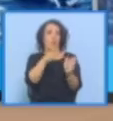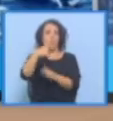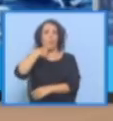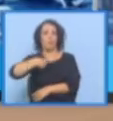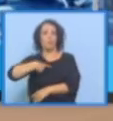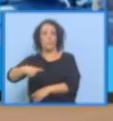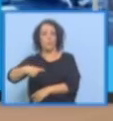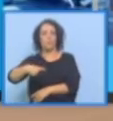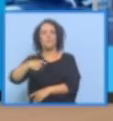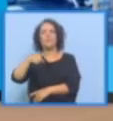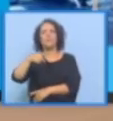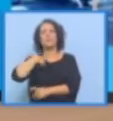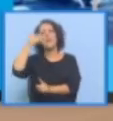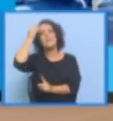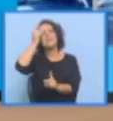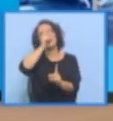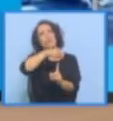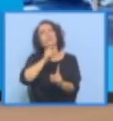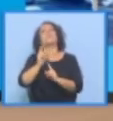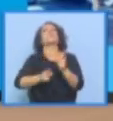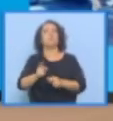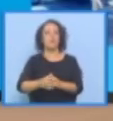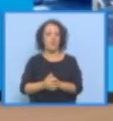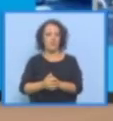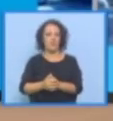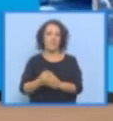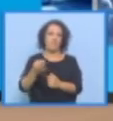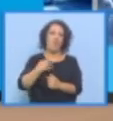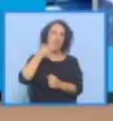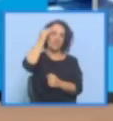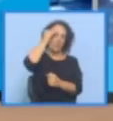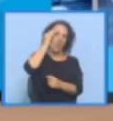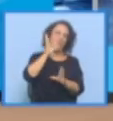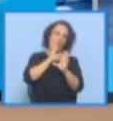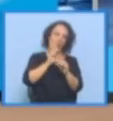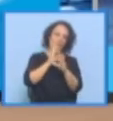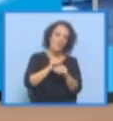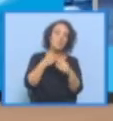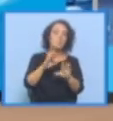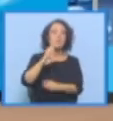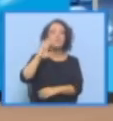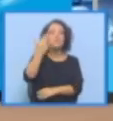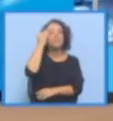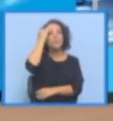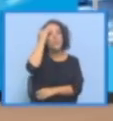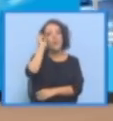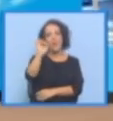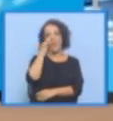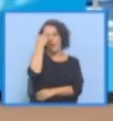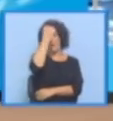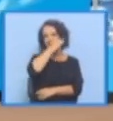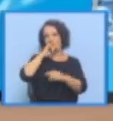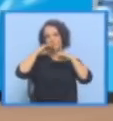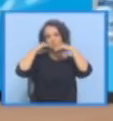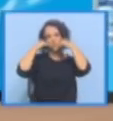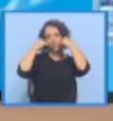tenho saudades, mais até do que nas nossas conversas, é daquele sorriso, porque